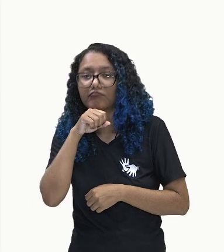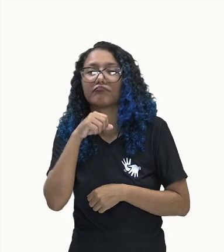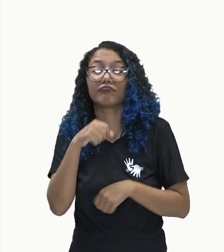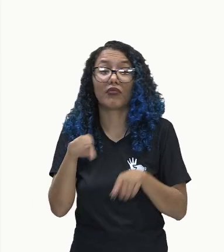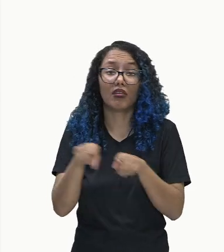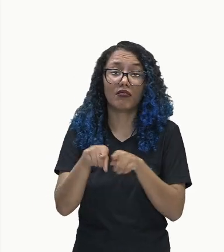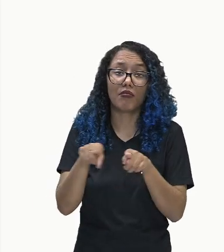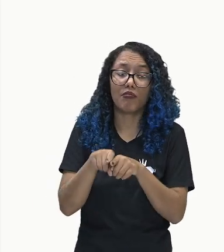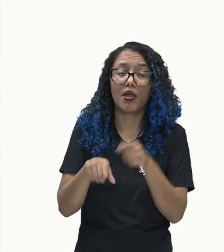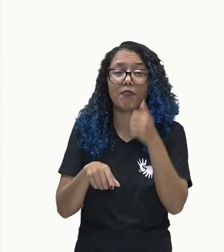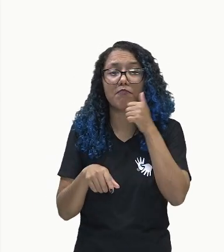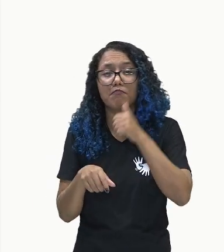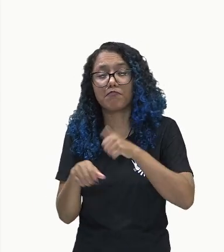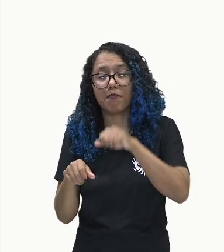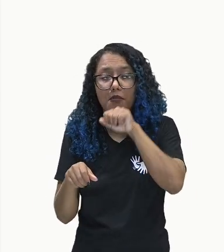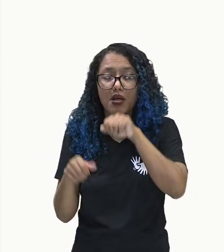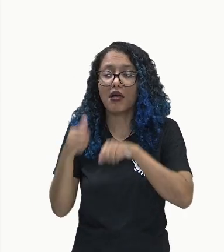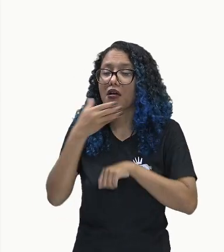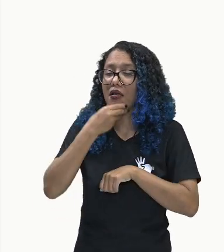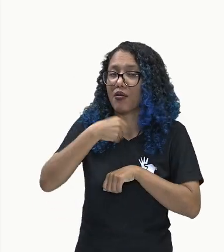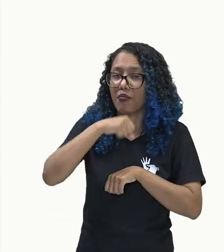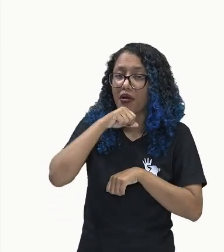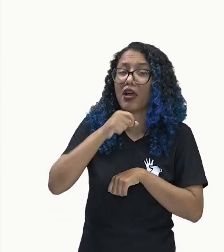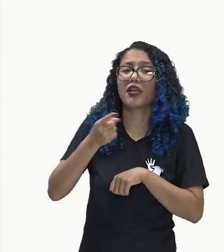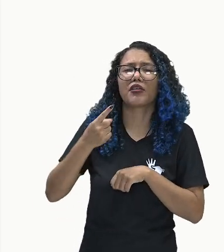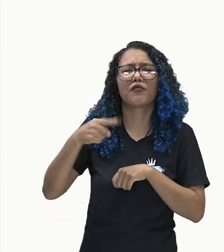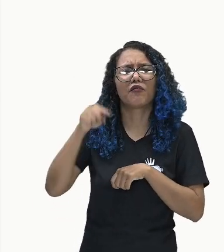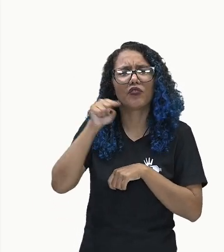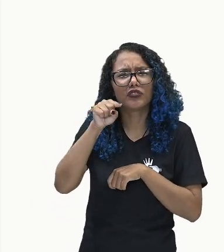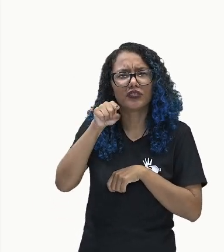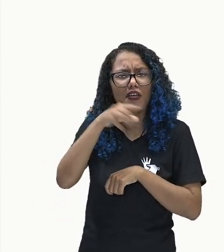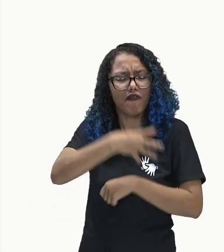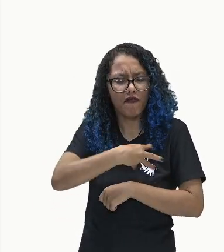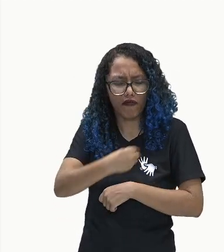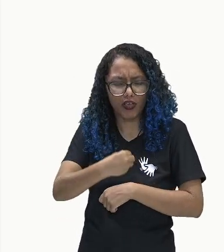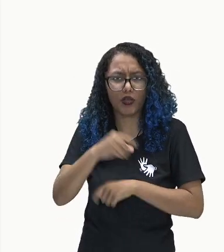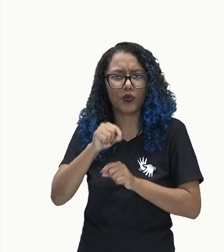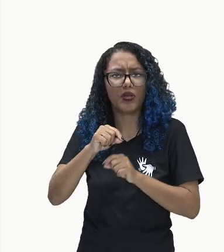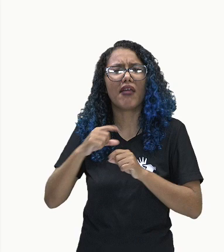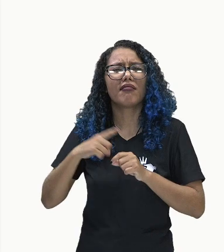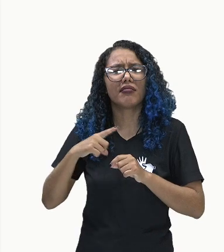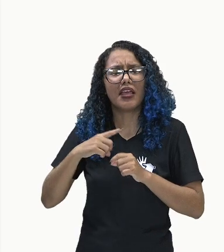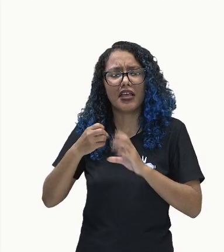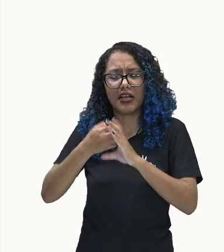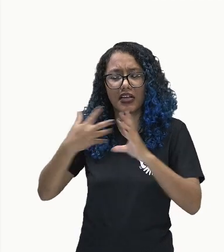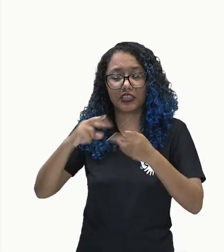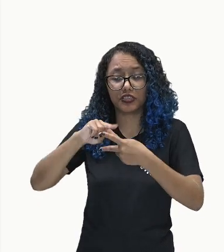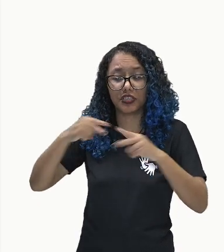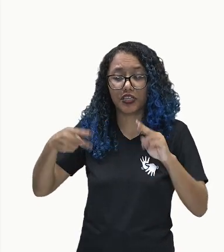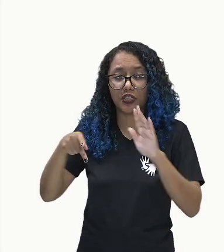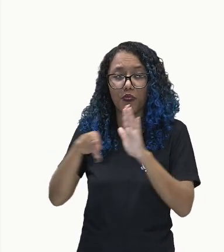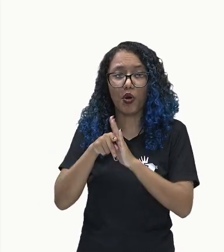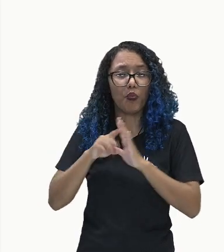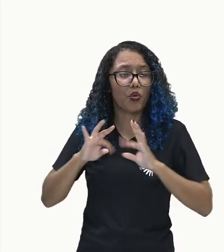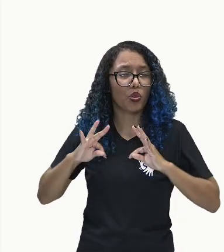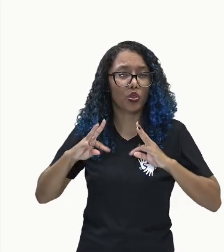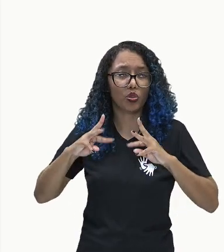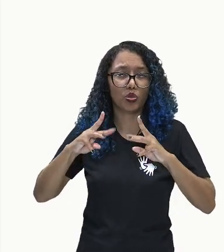que você, como filho, está trazendo essa característica genética de